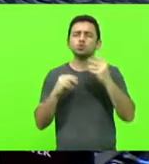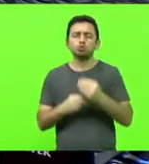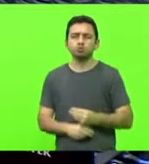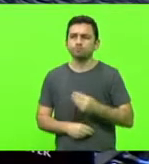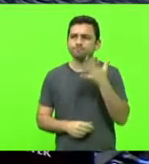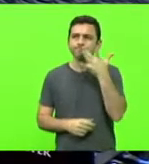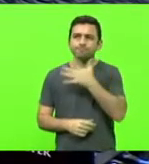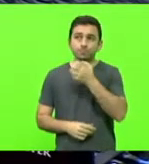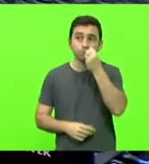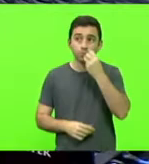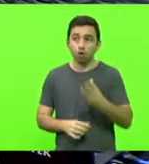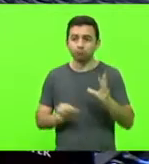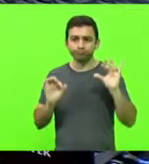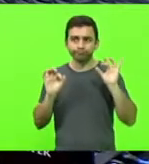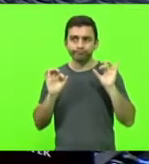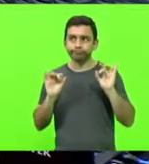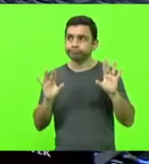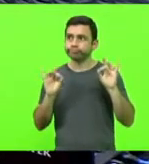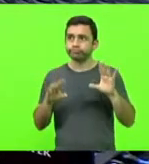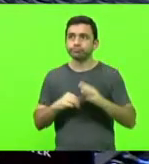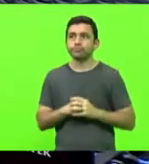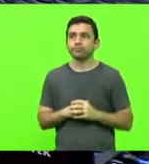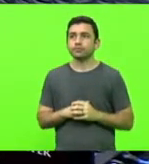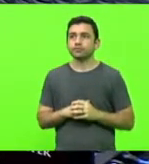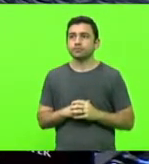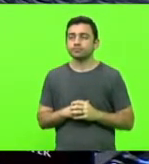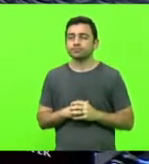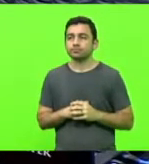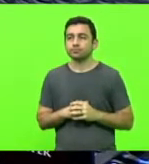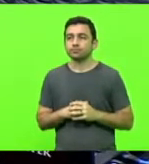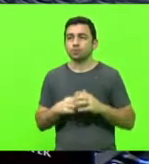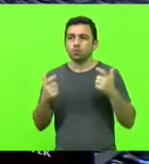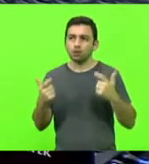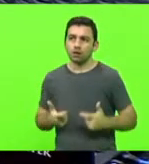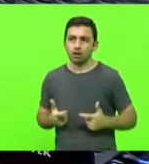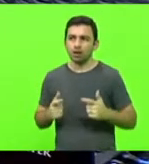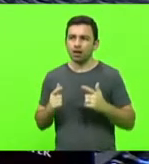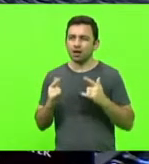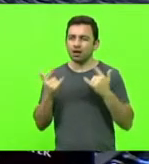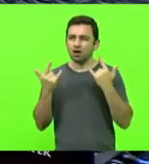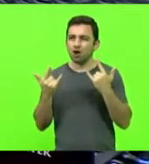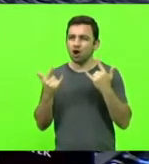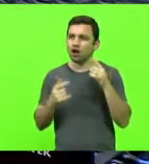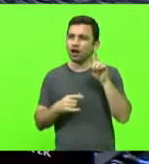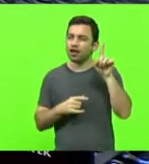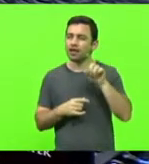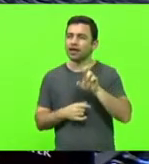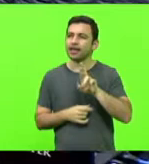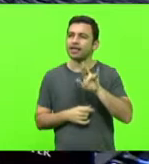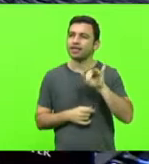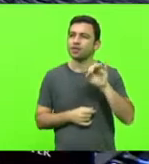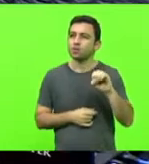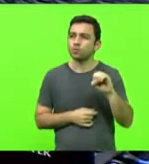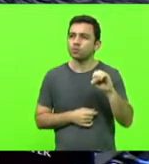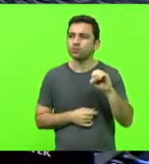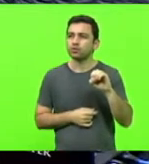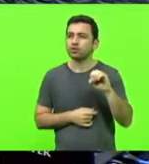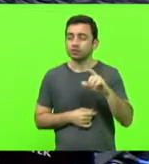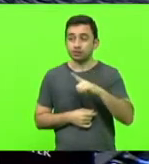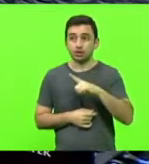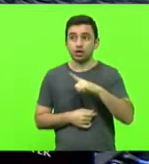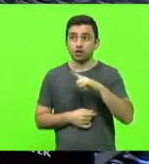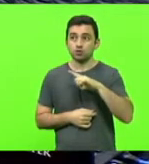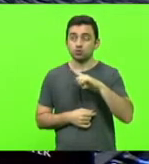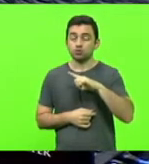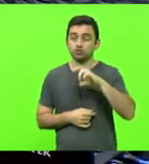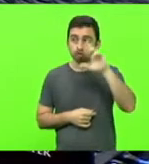os queijos recebem medalha. No Rock in Rio, se eu não me engano, em 2015 ou 2017, um chefe de cozinha